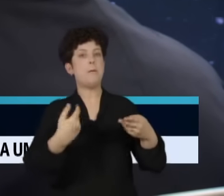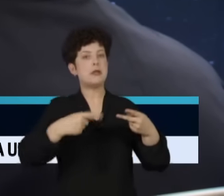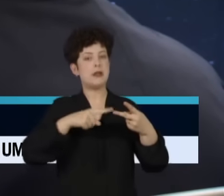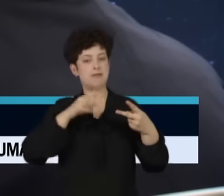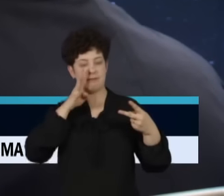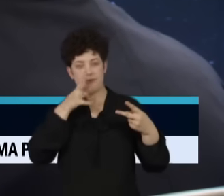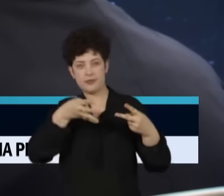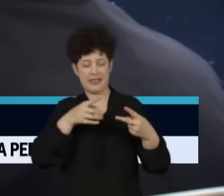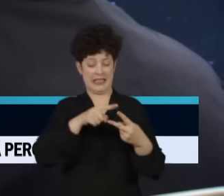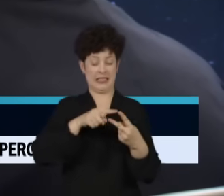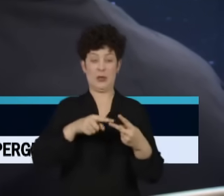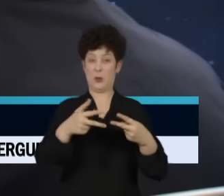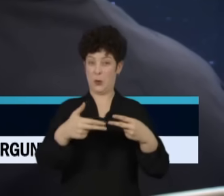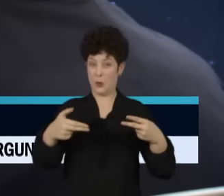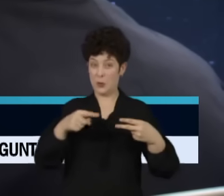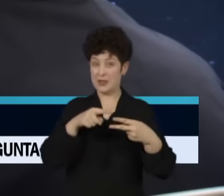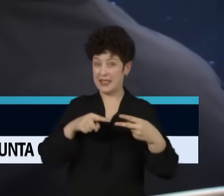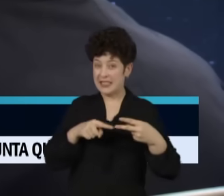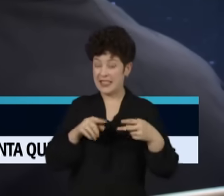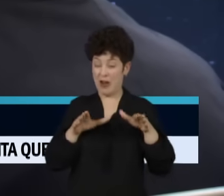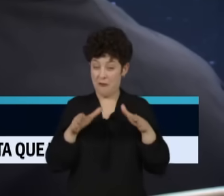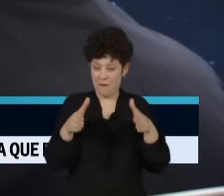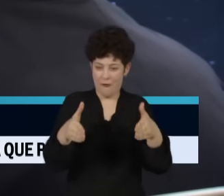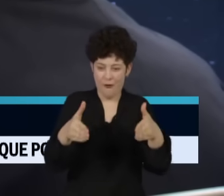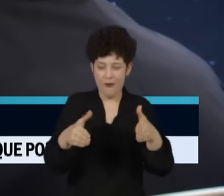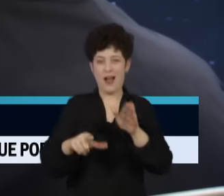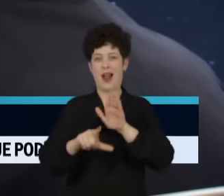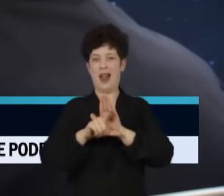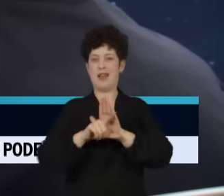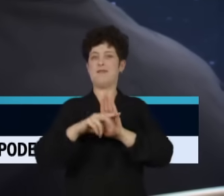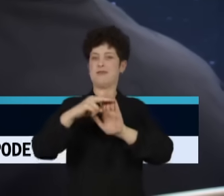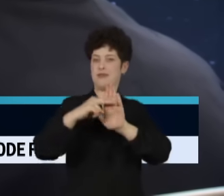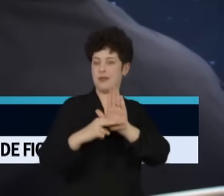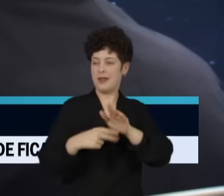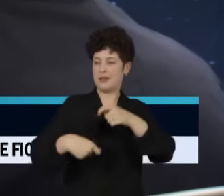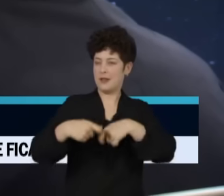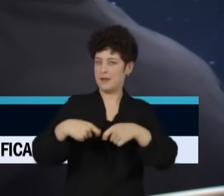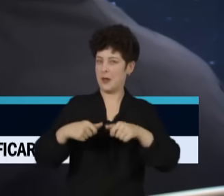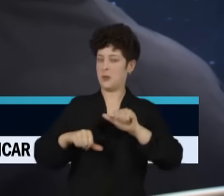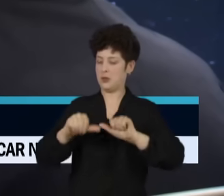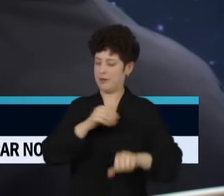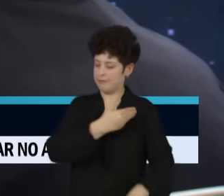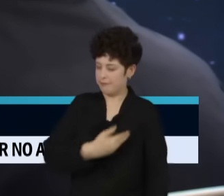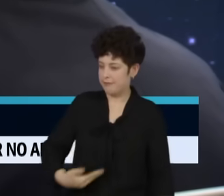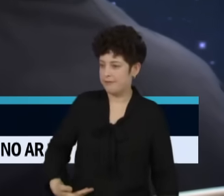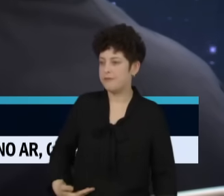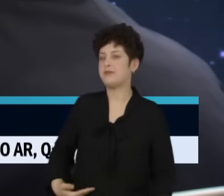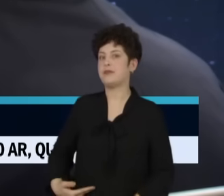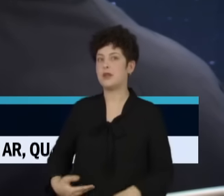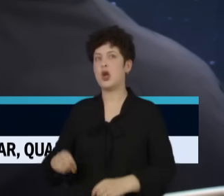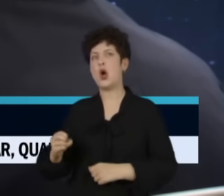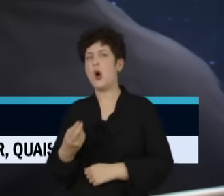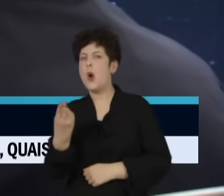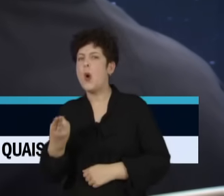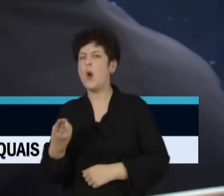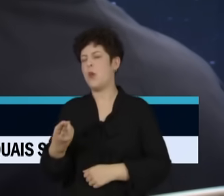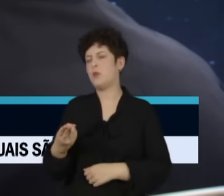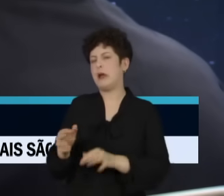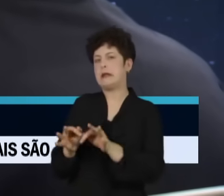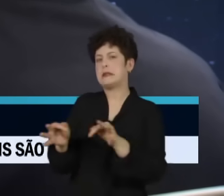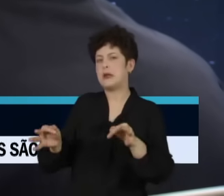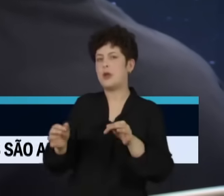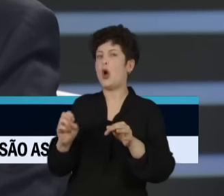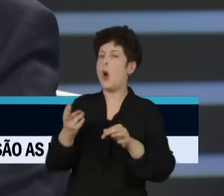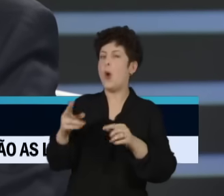né? Eu te pergunto, essas duas coisas são centrais à lei de improbidade administrativa ou são questões eh marginais ao combate à